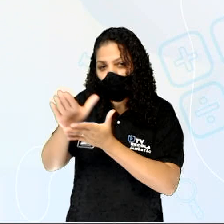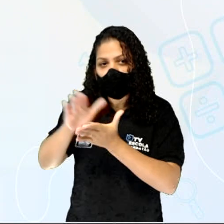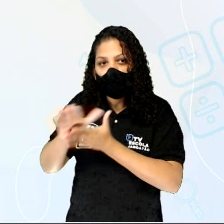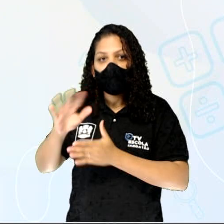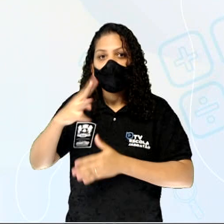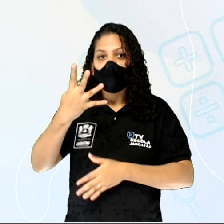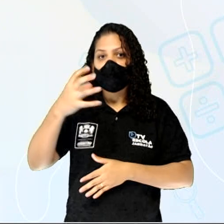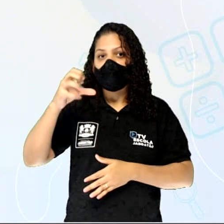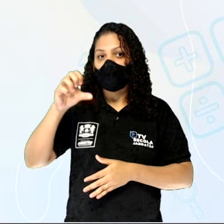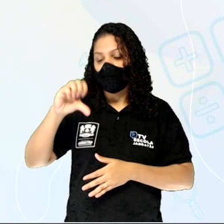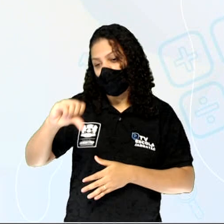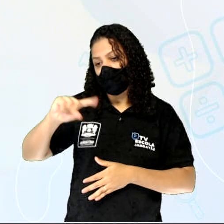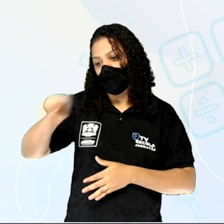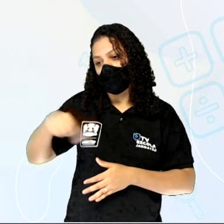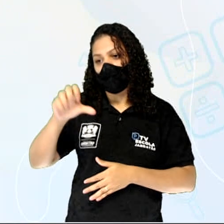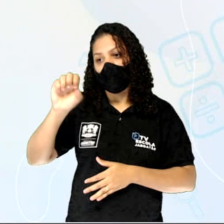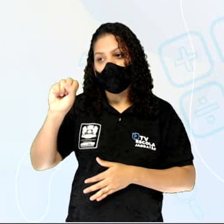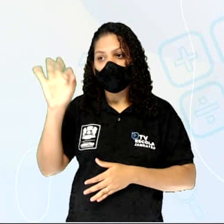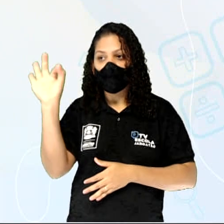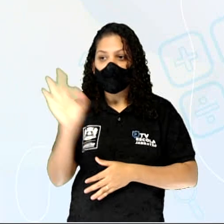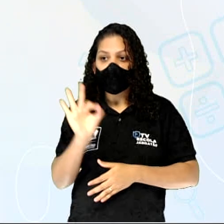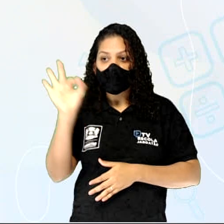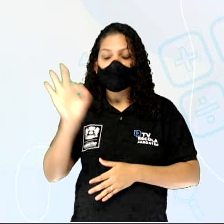49,8% do total mundial.